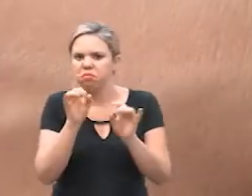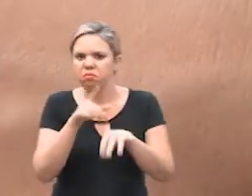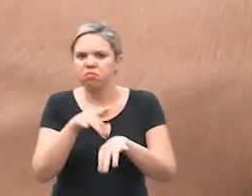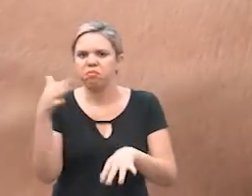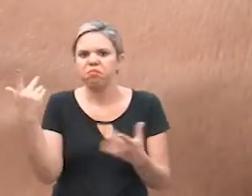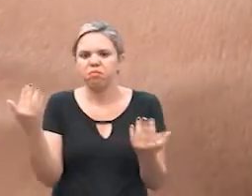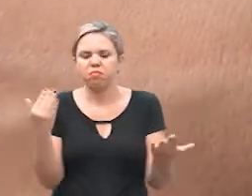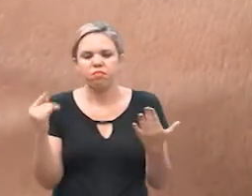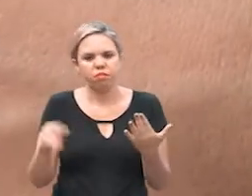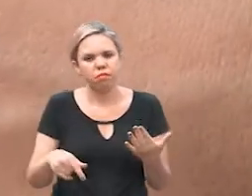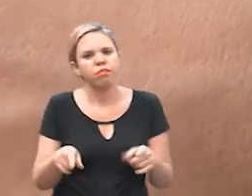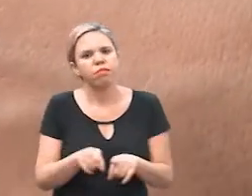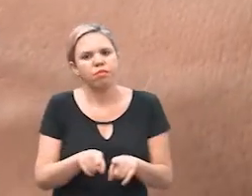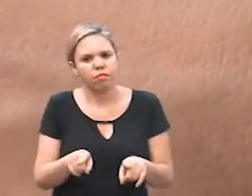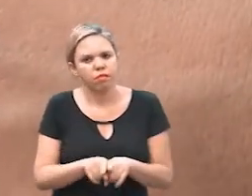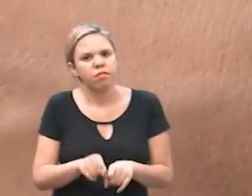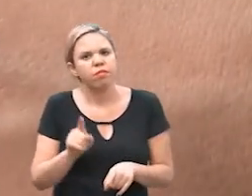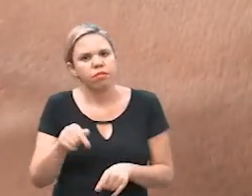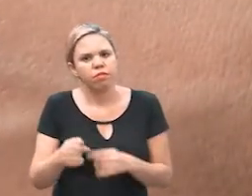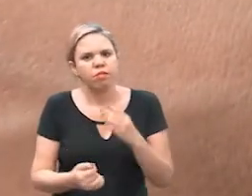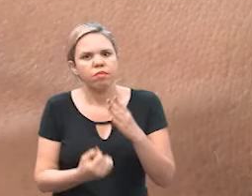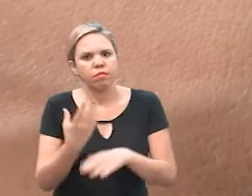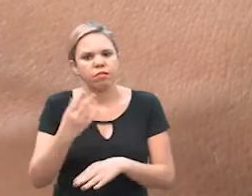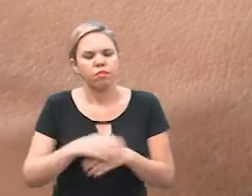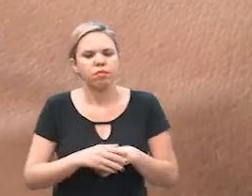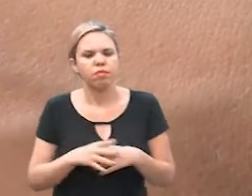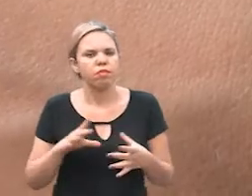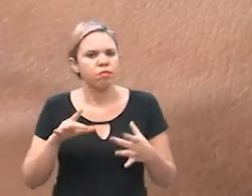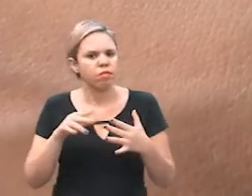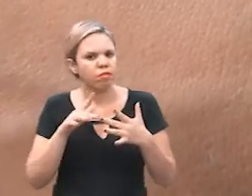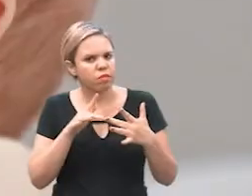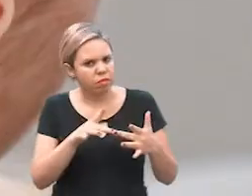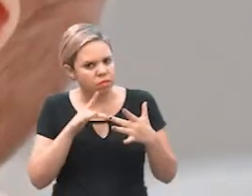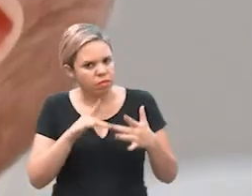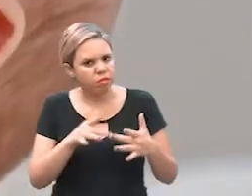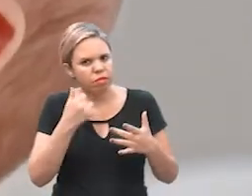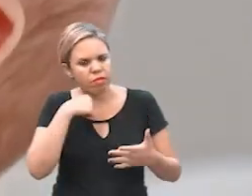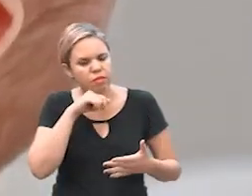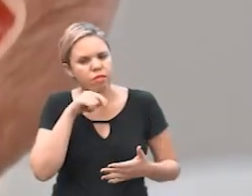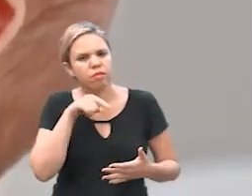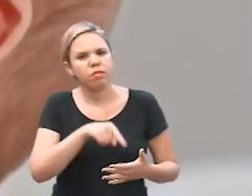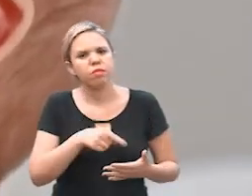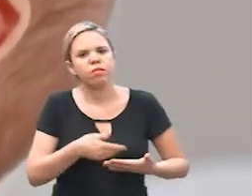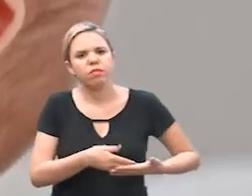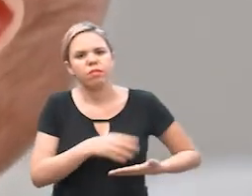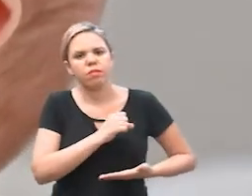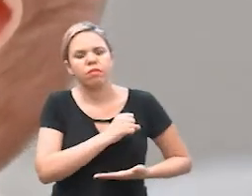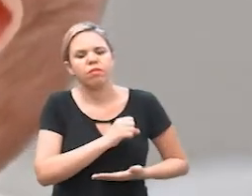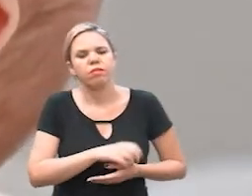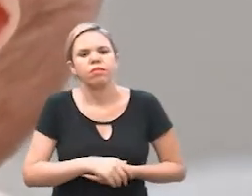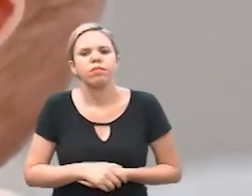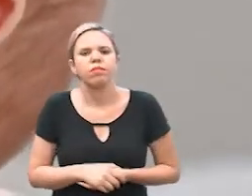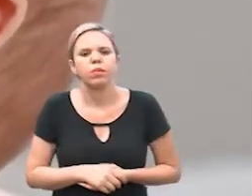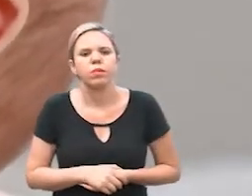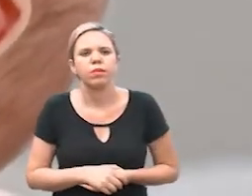mesmo. Agora, tem uma outra questão também que gera um vínculo afetivo com a mãe, esse amamentar.